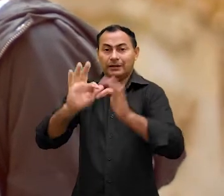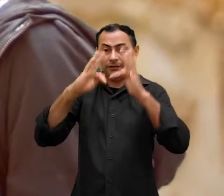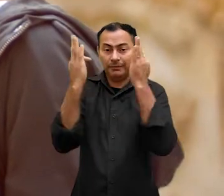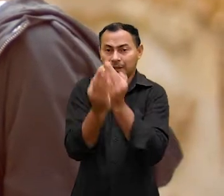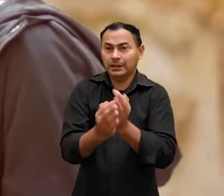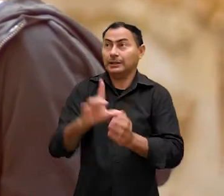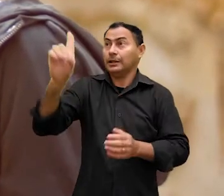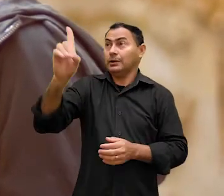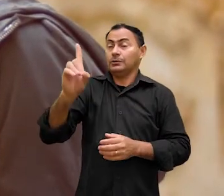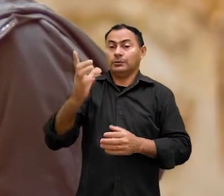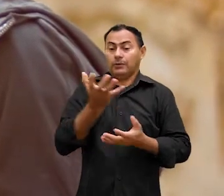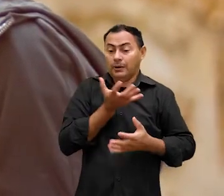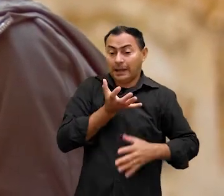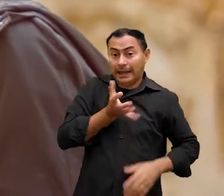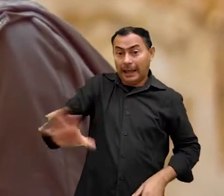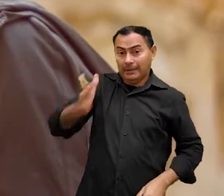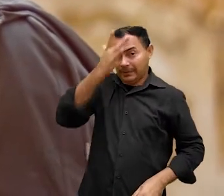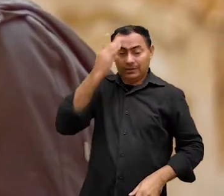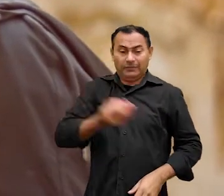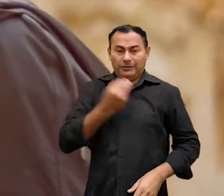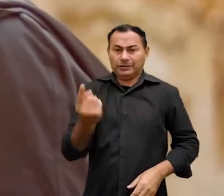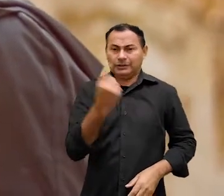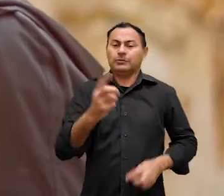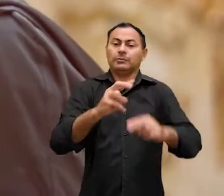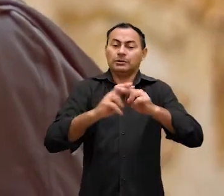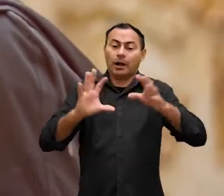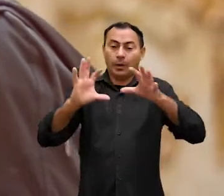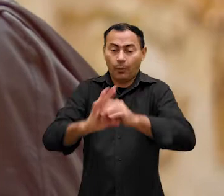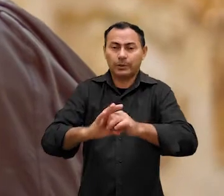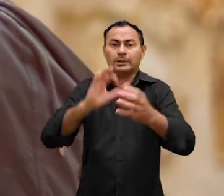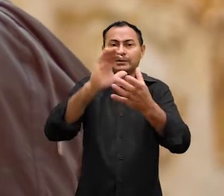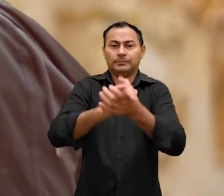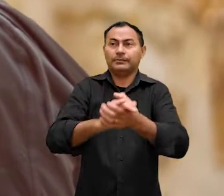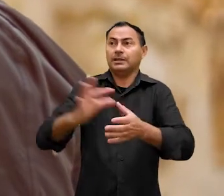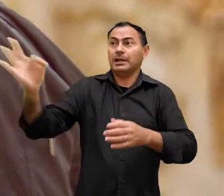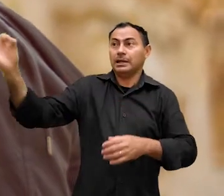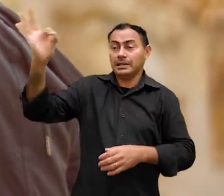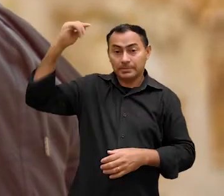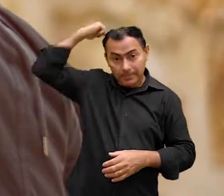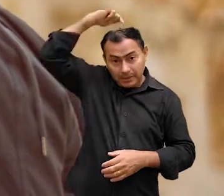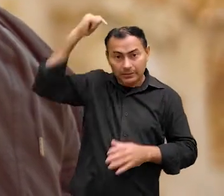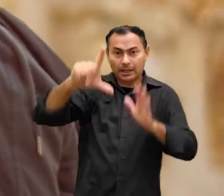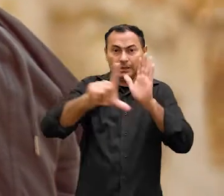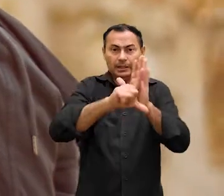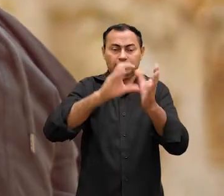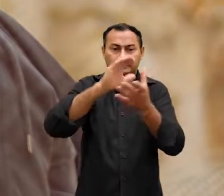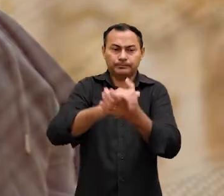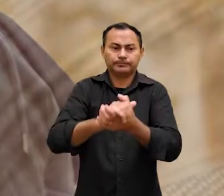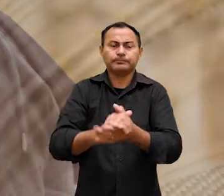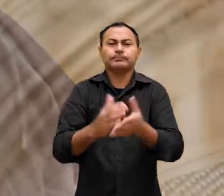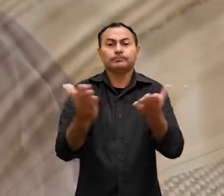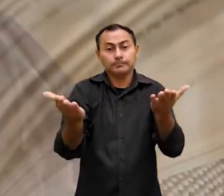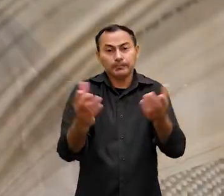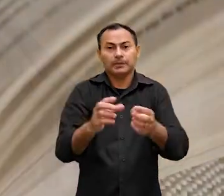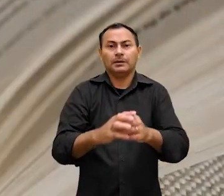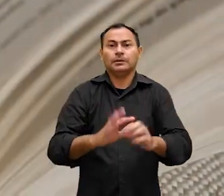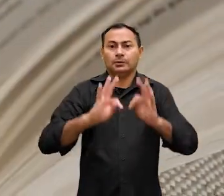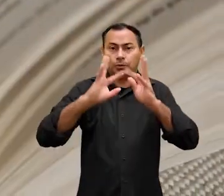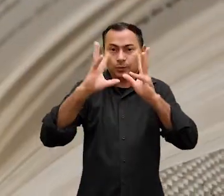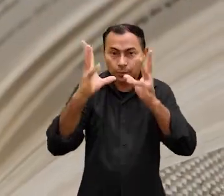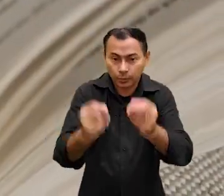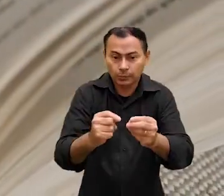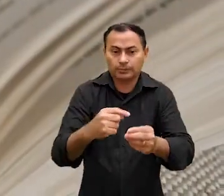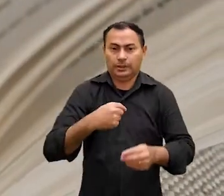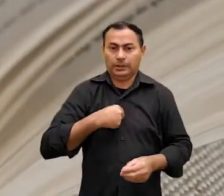que as pessoas vivam sós, por isso ele as une. Esse é o espírito da lei do casamento. É por tudo isso que,